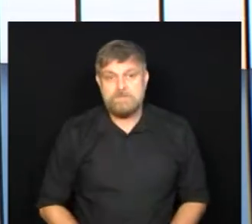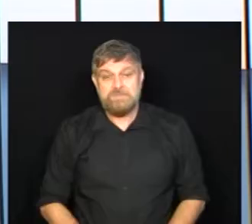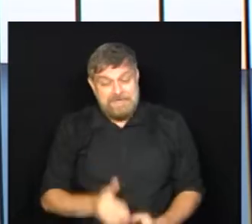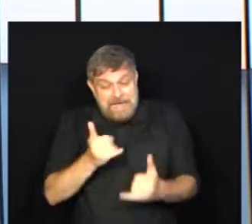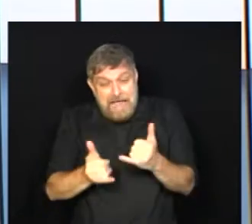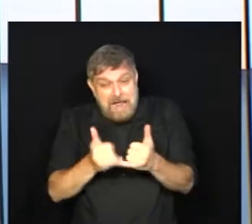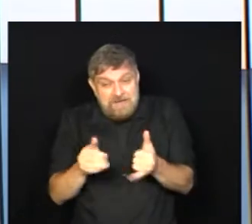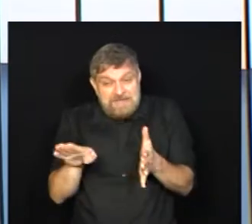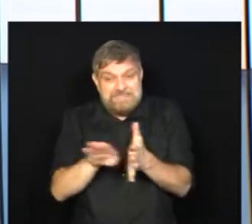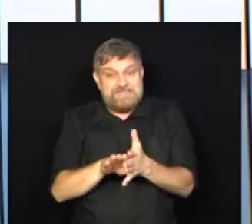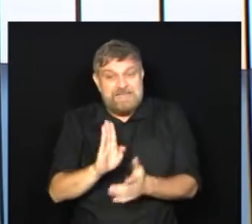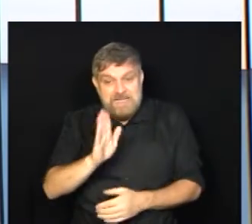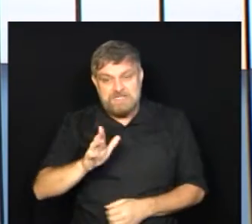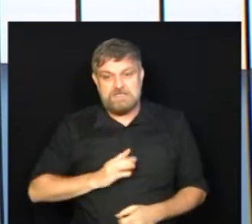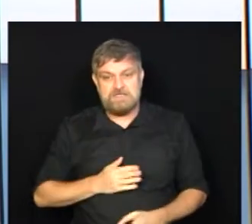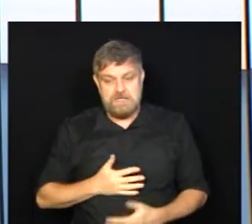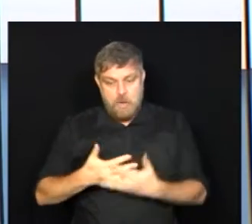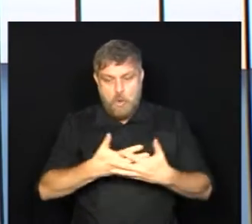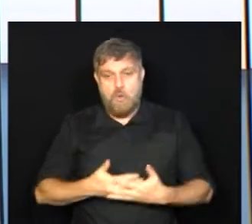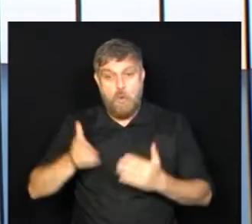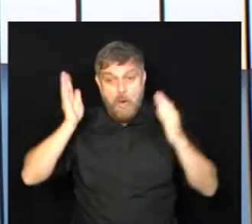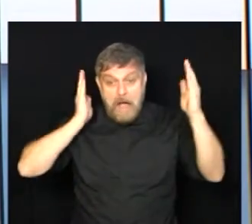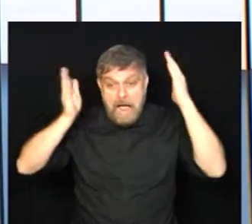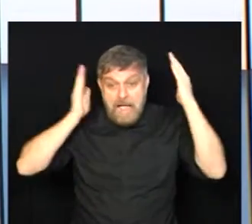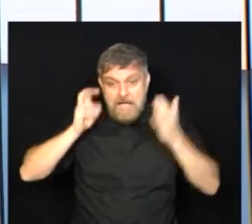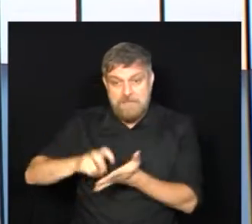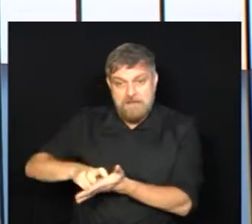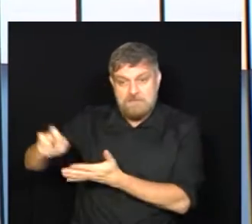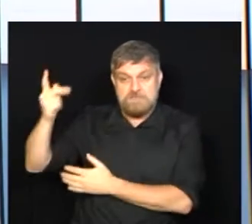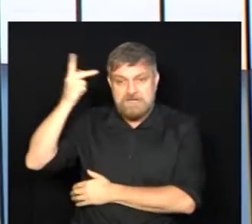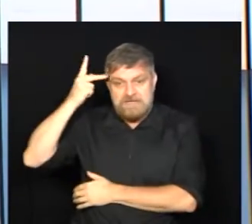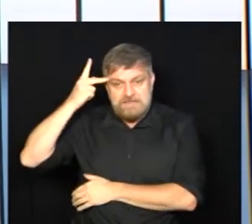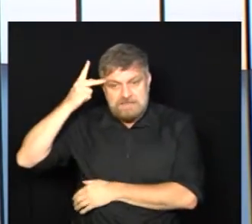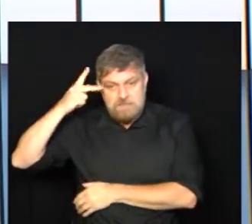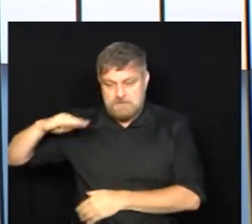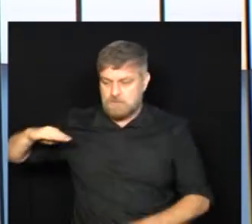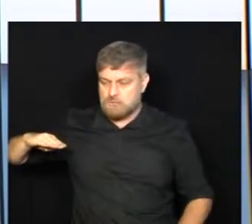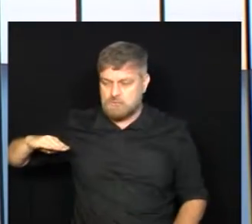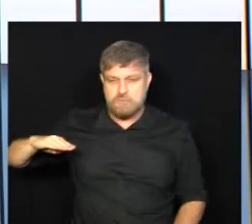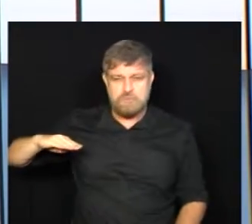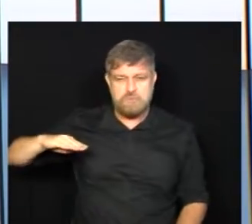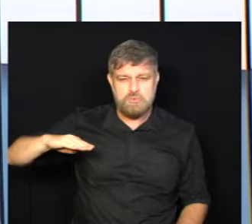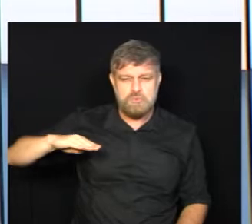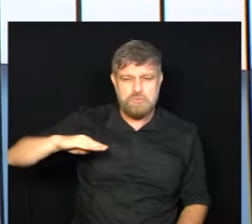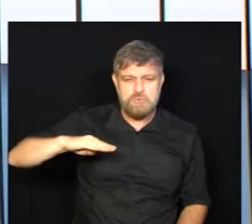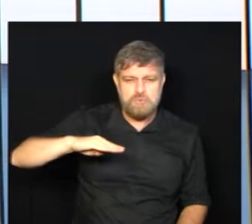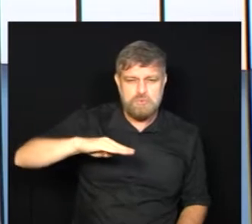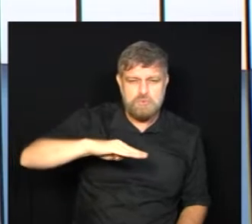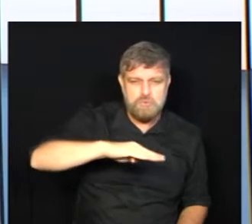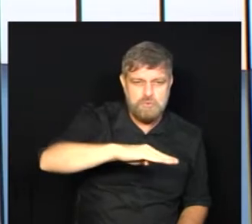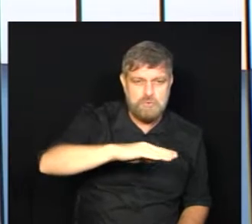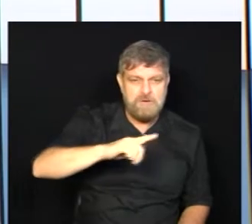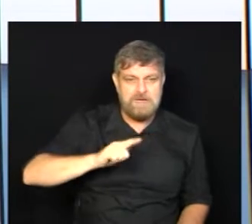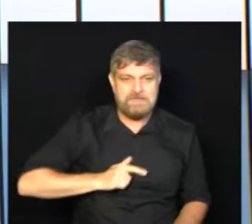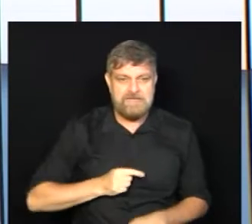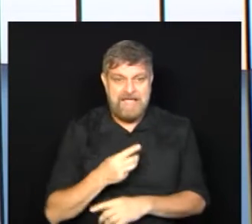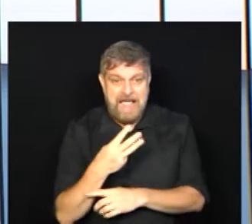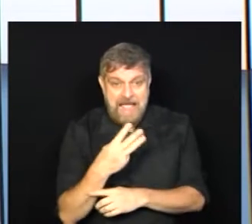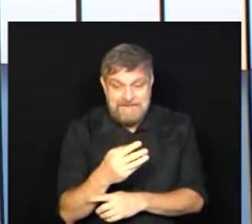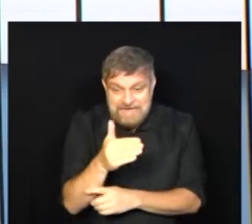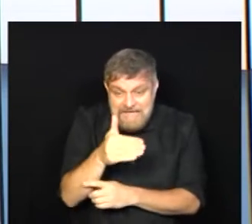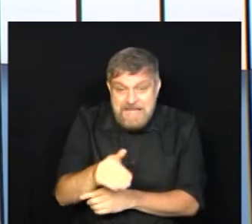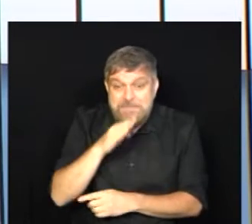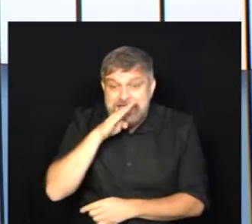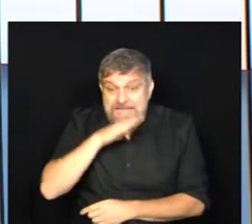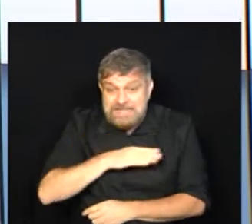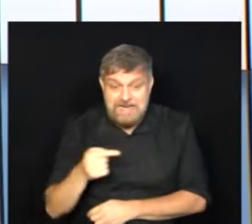chegar, já saiu um caminhão hoje de manhã lá de São Paulo e a gente inclusive tem às 3h30 da tarde